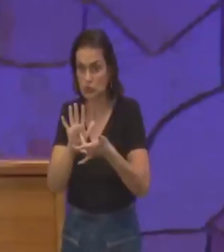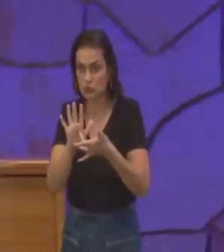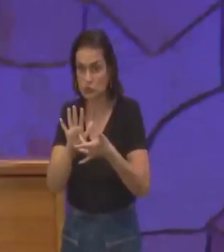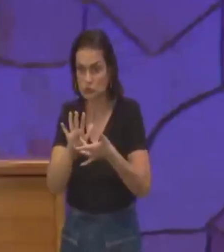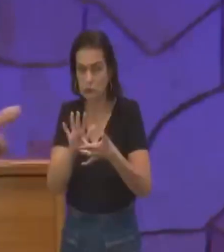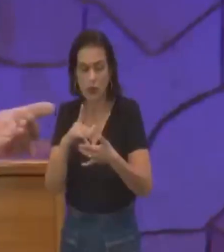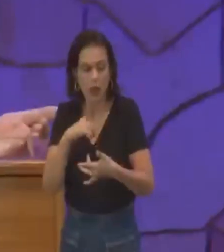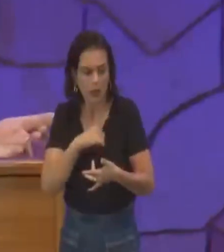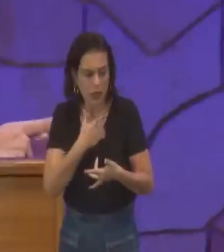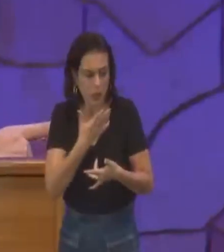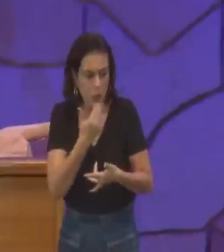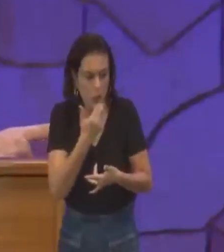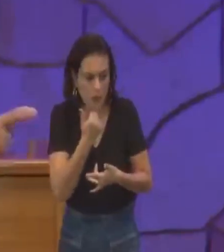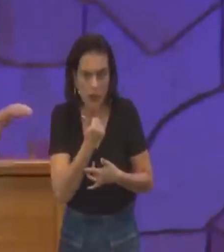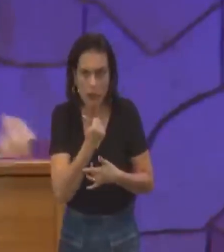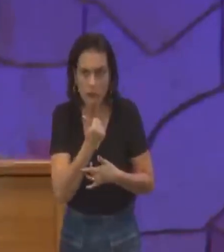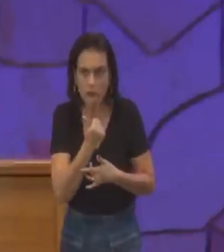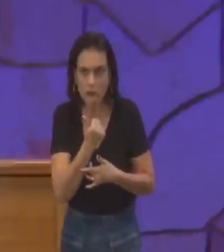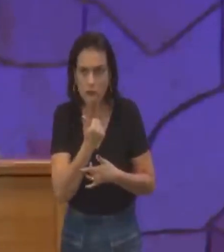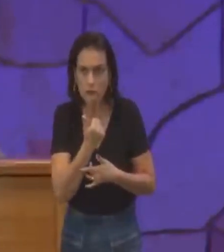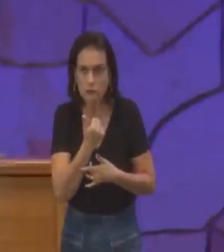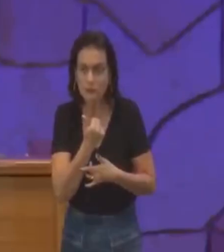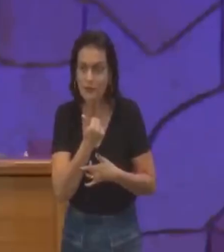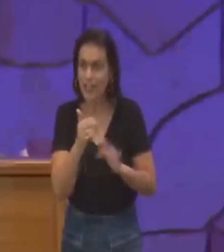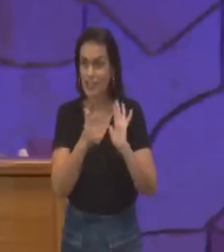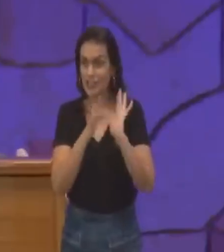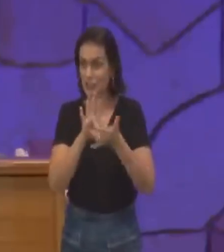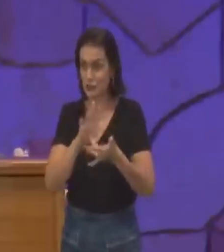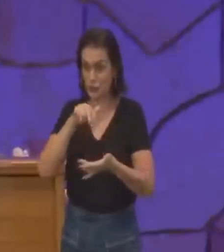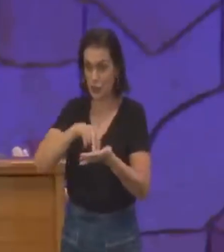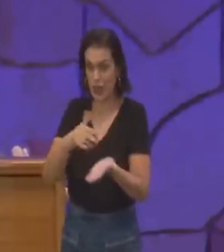comer? Isto é uma revelação, ele estava com fome.